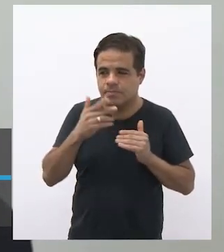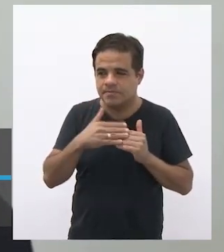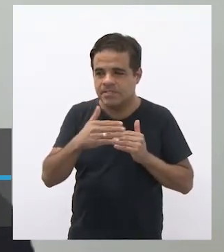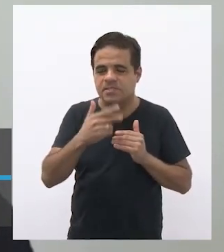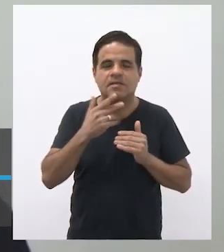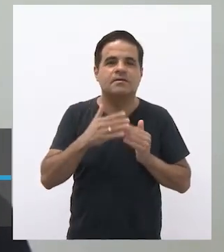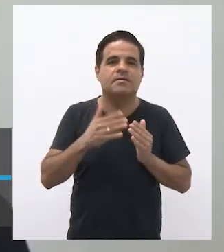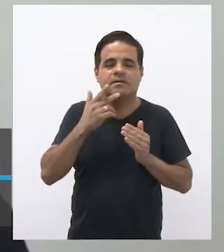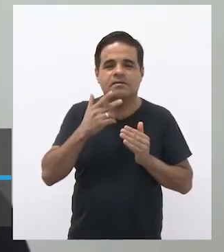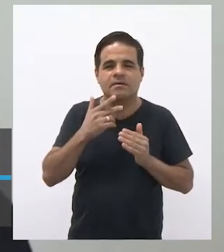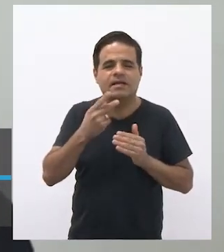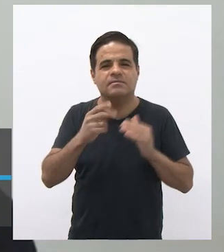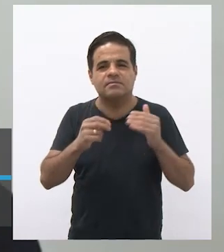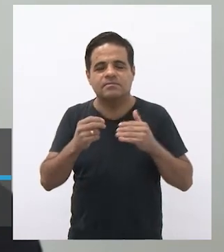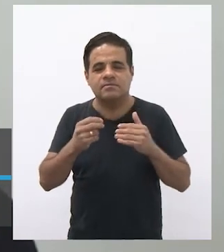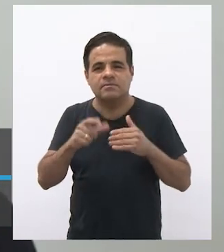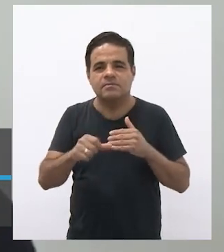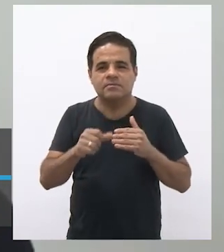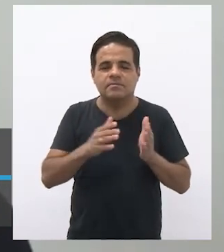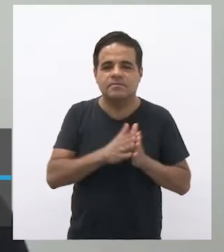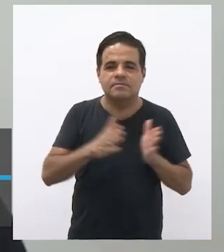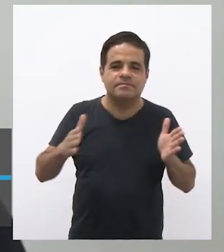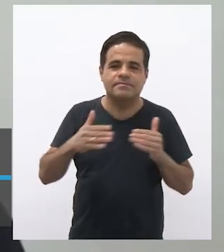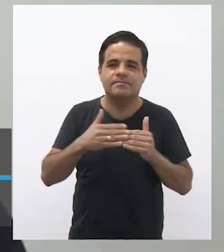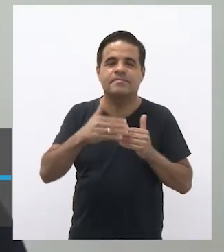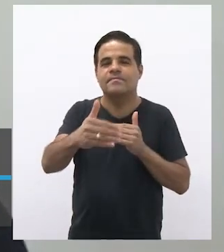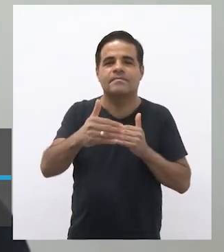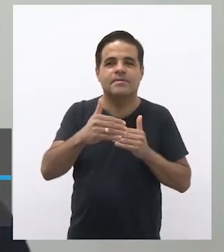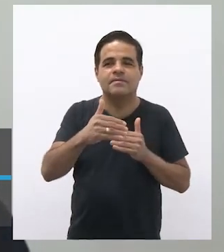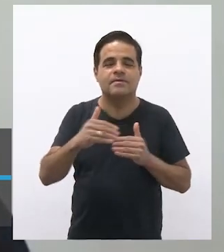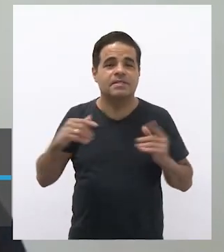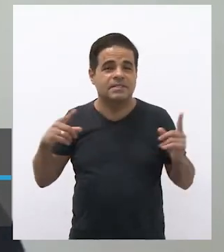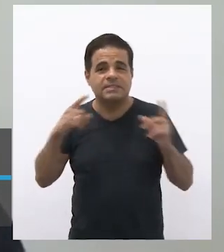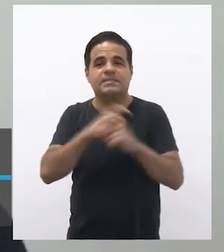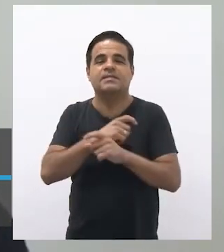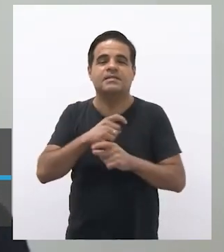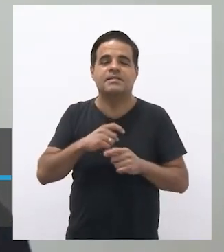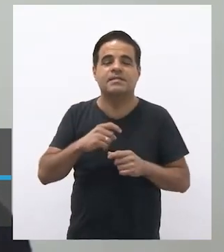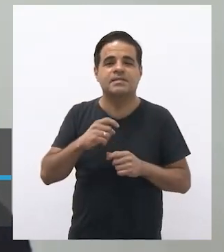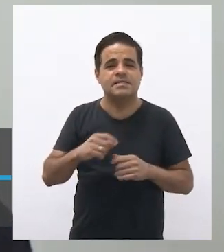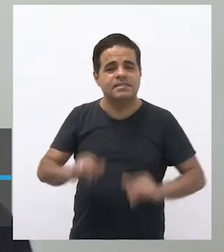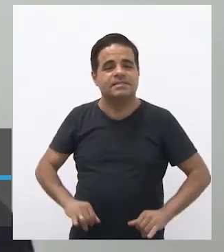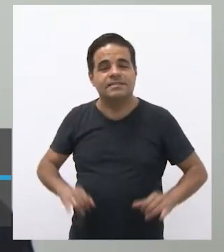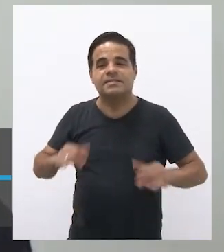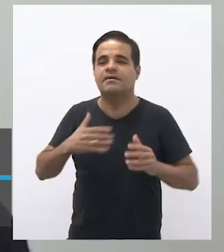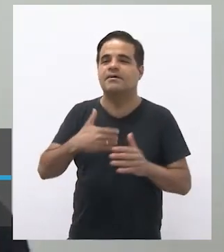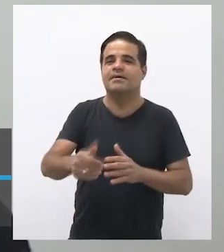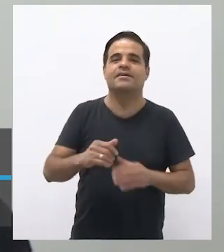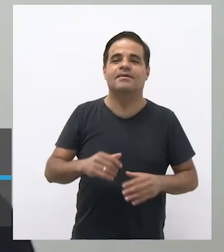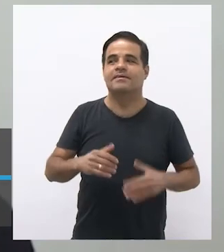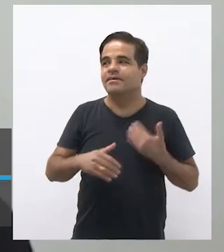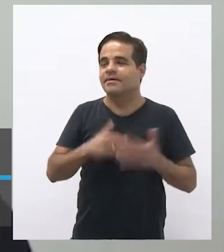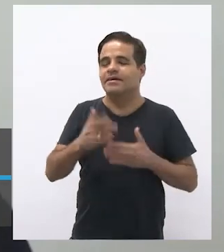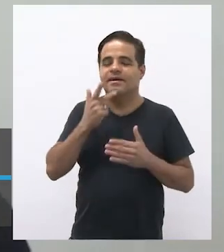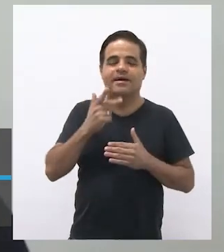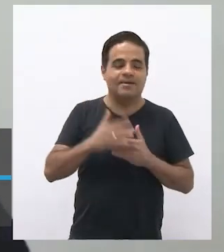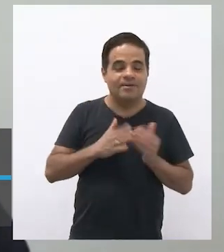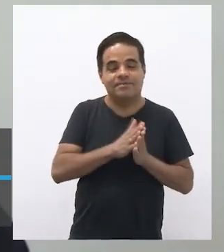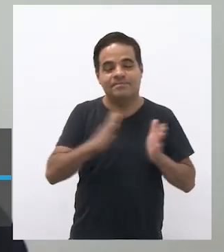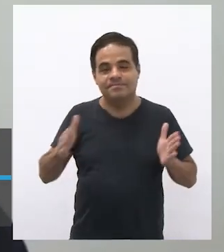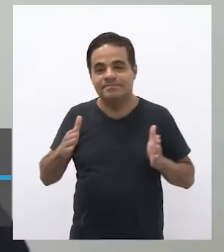particularmente envolvidos ou comprometidos nesse desafio de superação da